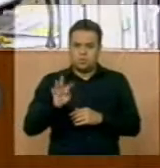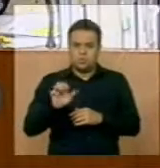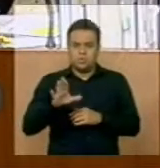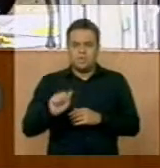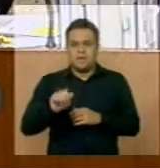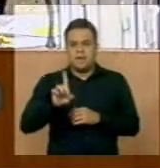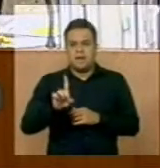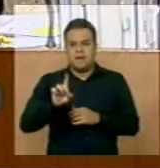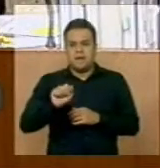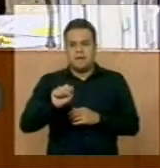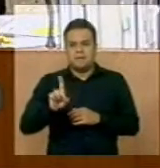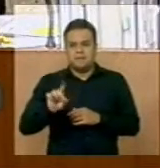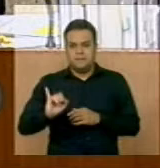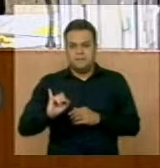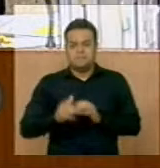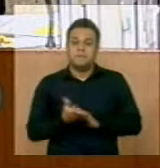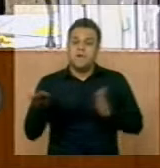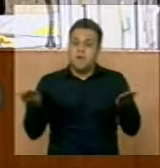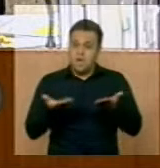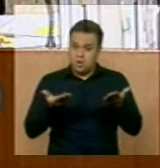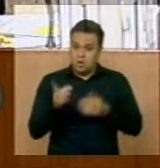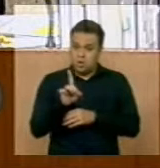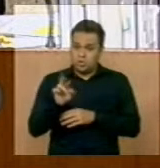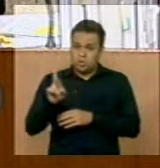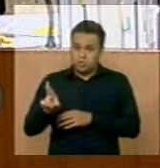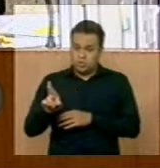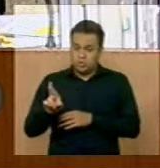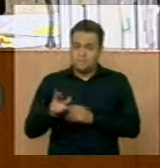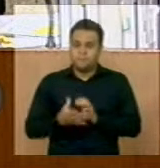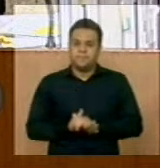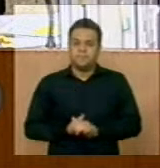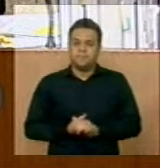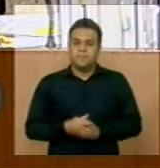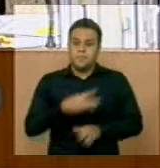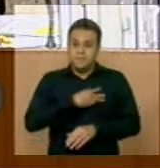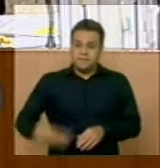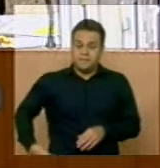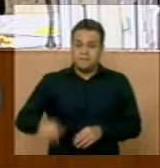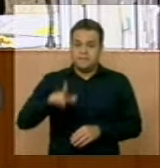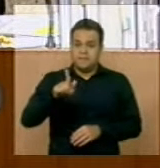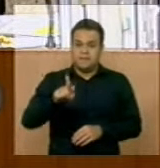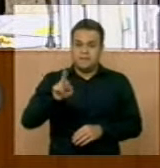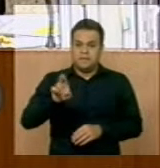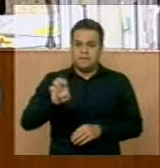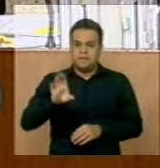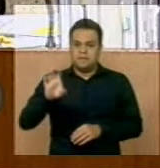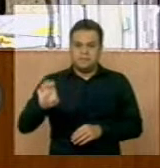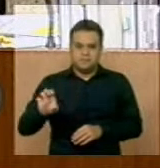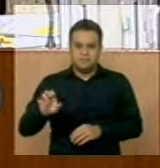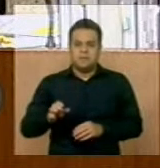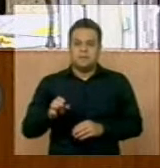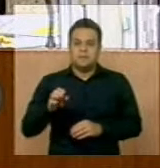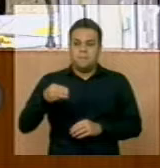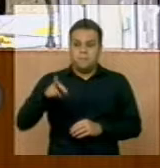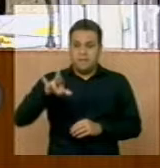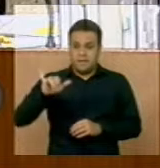Vossa Excelência. Convido a doutora ministra Gleice Maria Fernandes Mendonça, advogada-geral da União, para